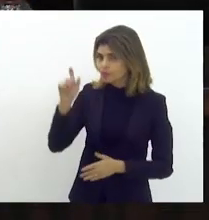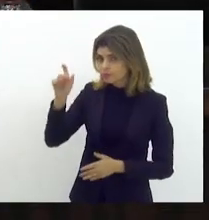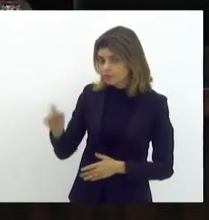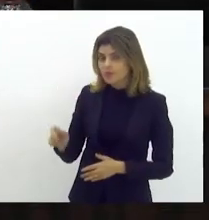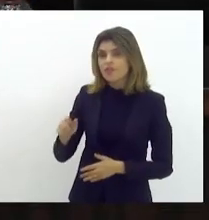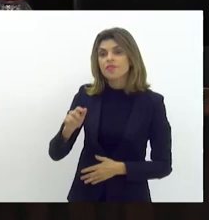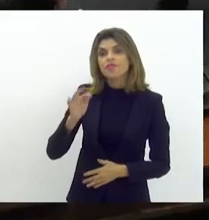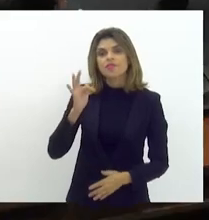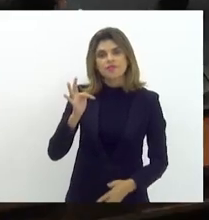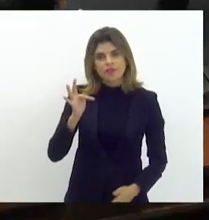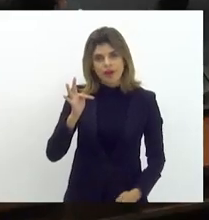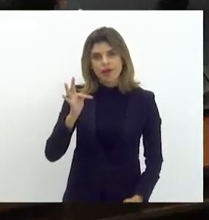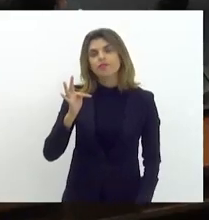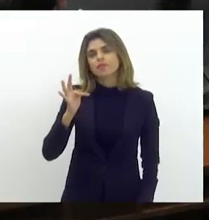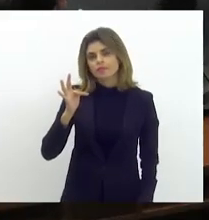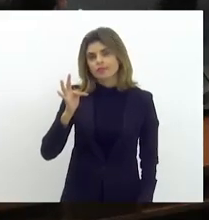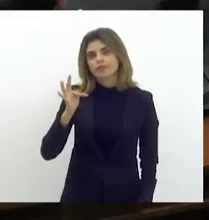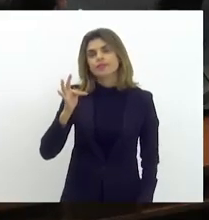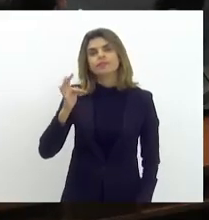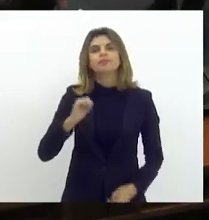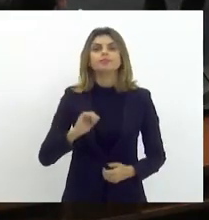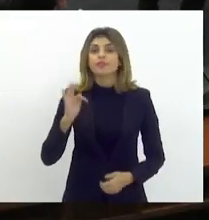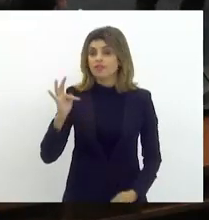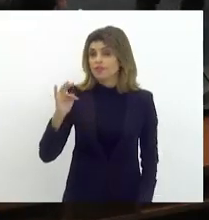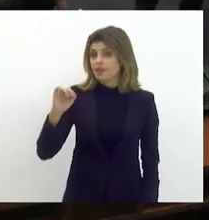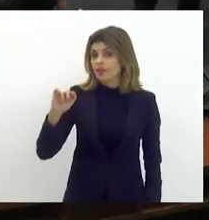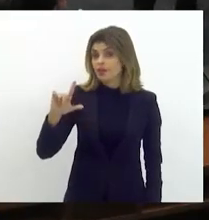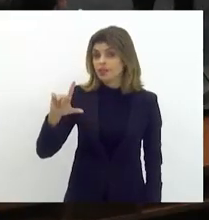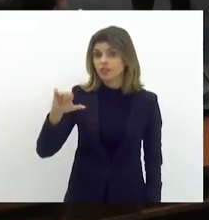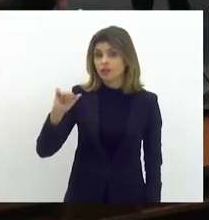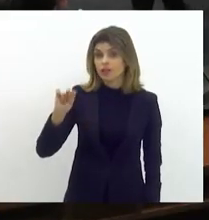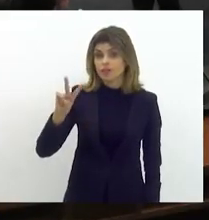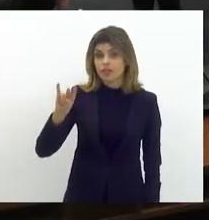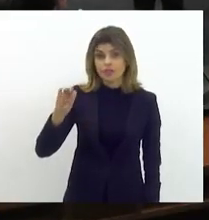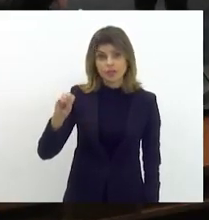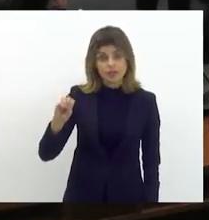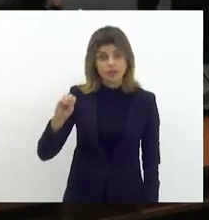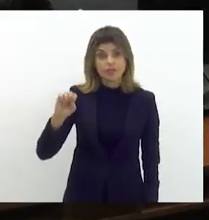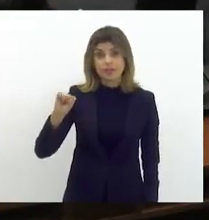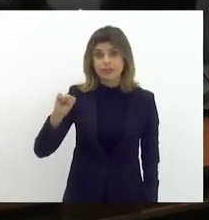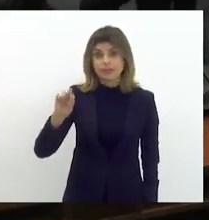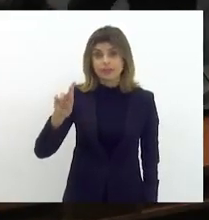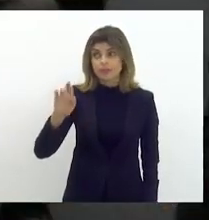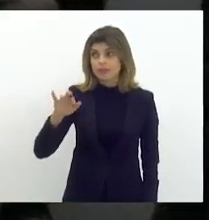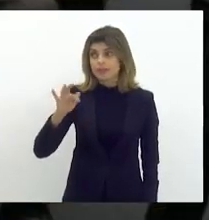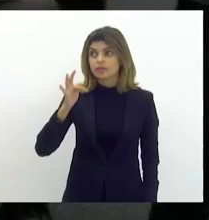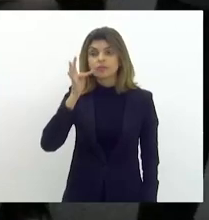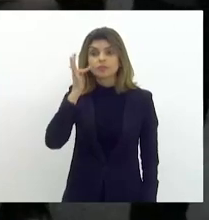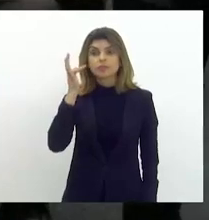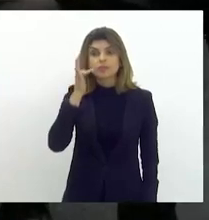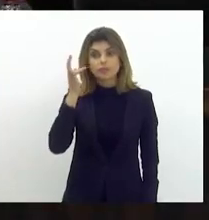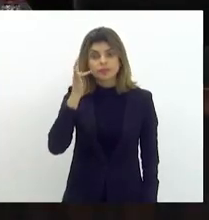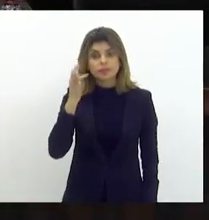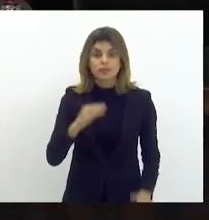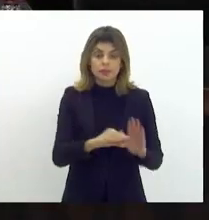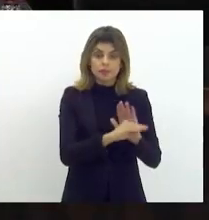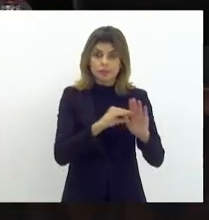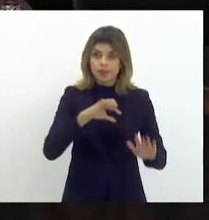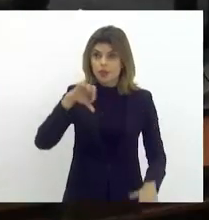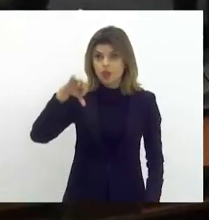Flávio Serafim para encaminhar Senhor Presidente emenda 9